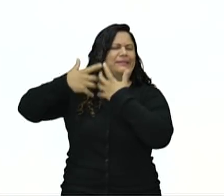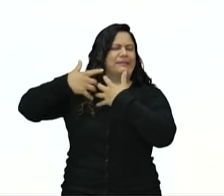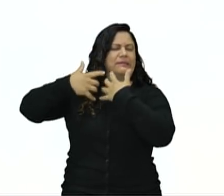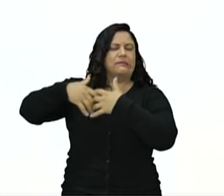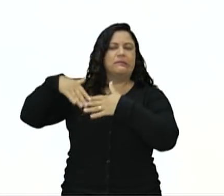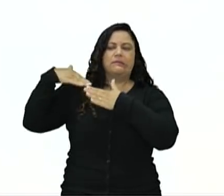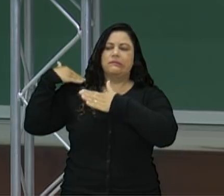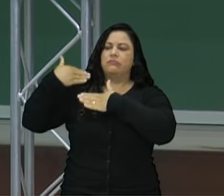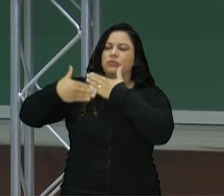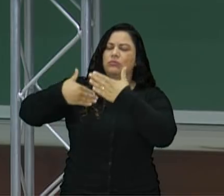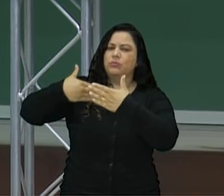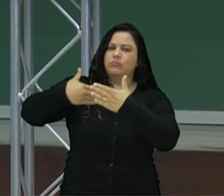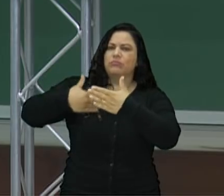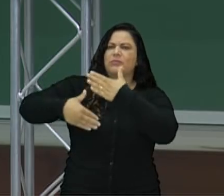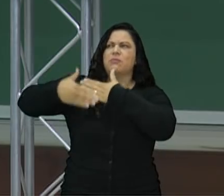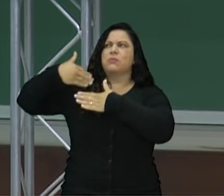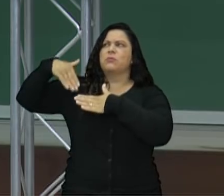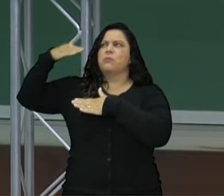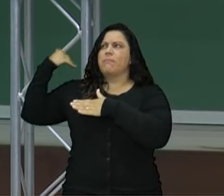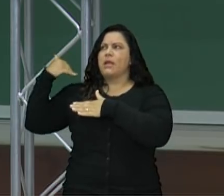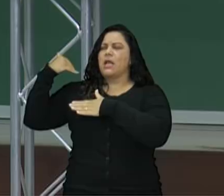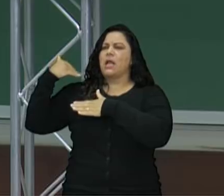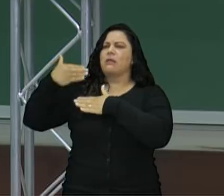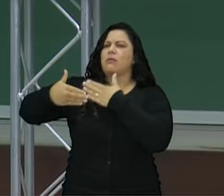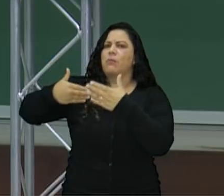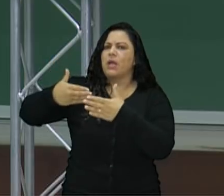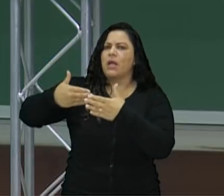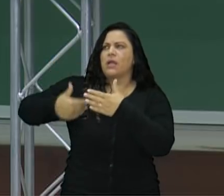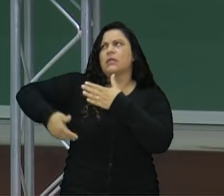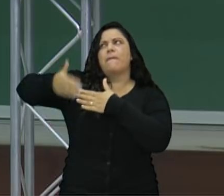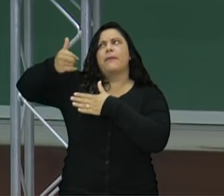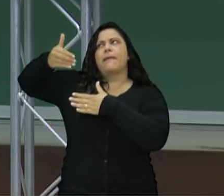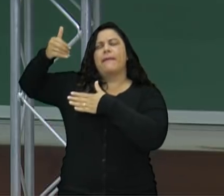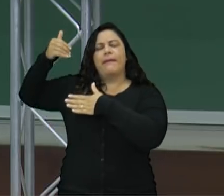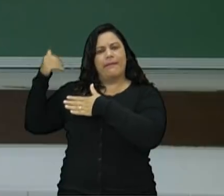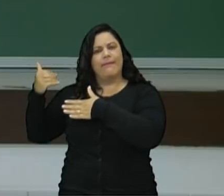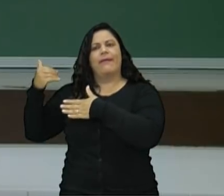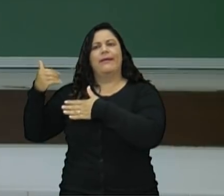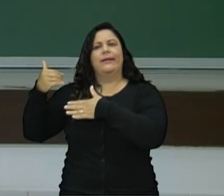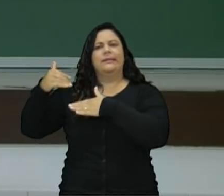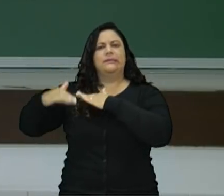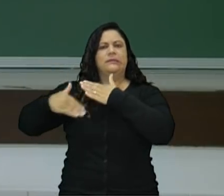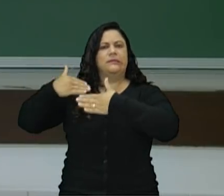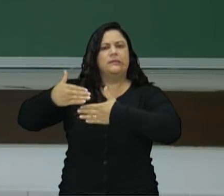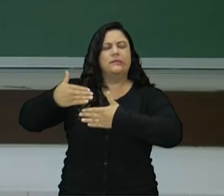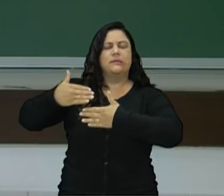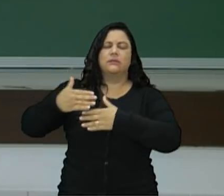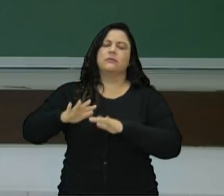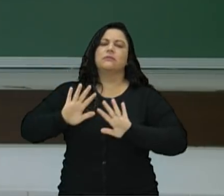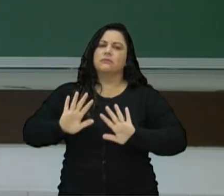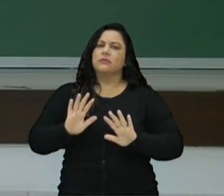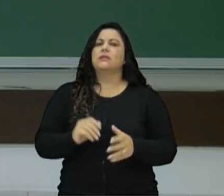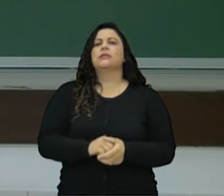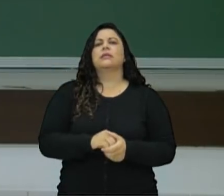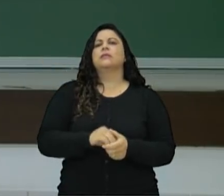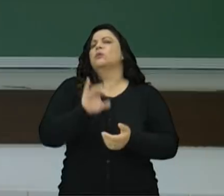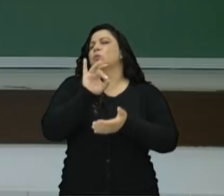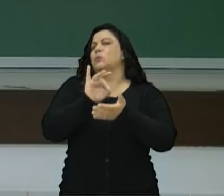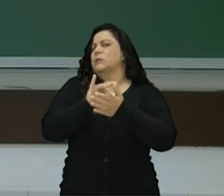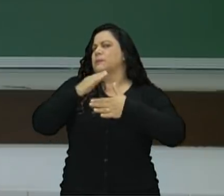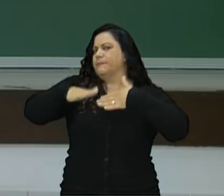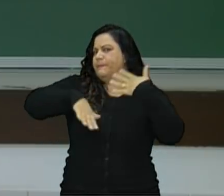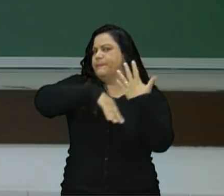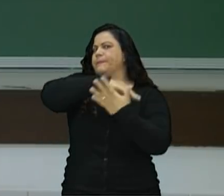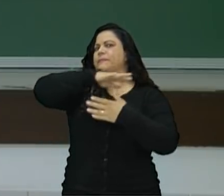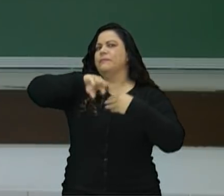fluxo de consciência, de memória do narrador, e ele vai trazendo fatos que aconteceram antes, depois, de uma forma ali, digamos que misturada,